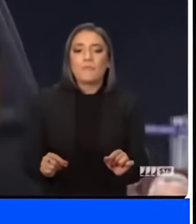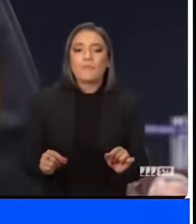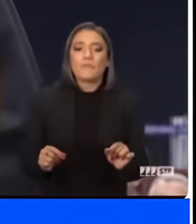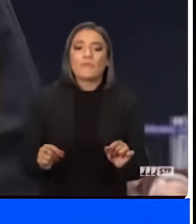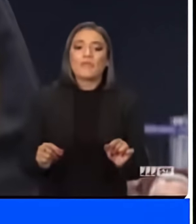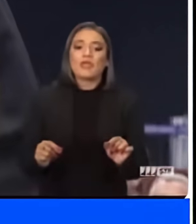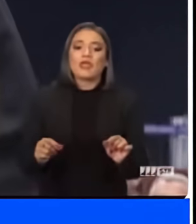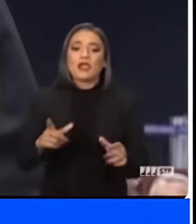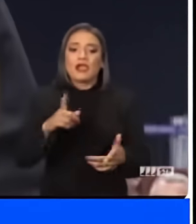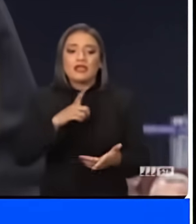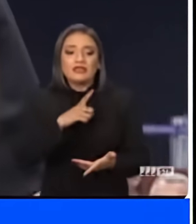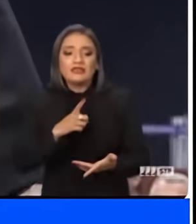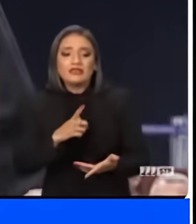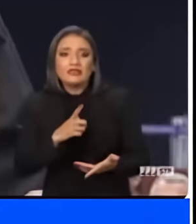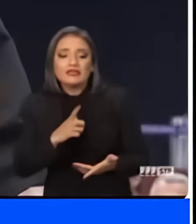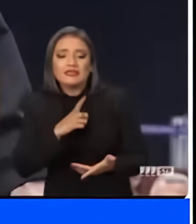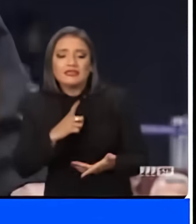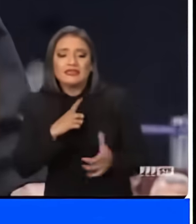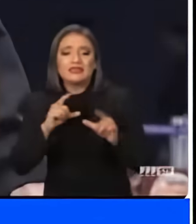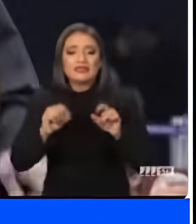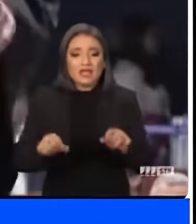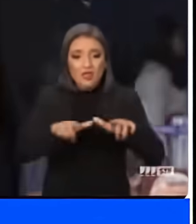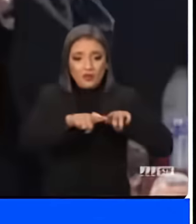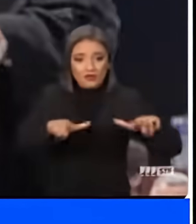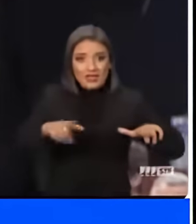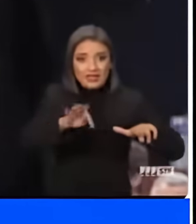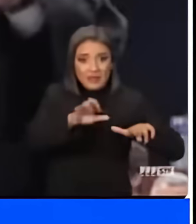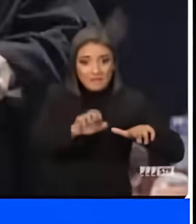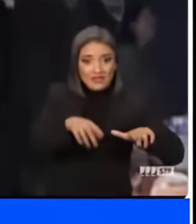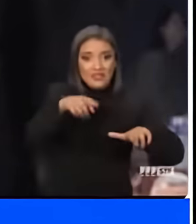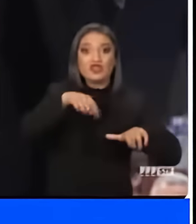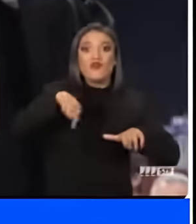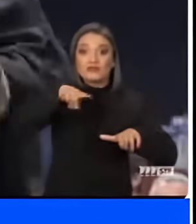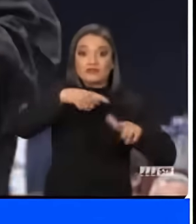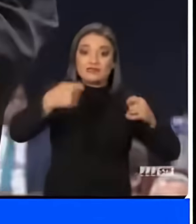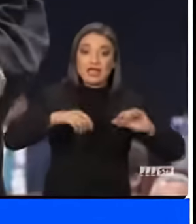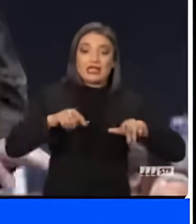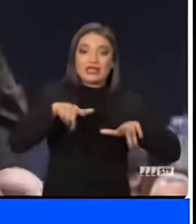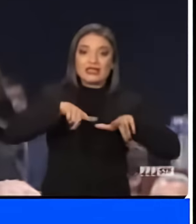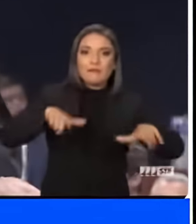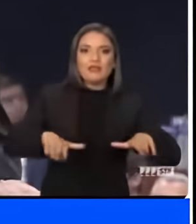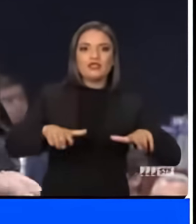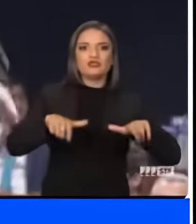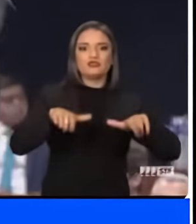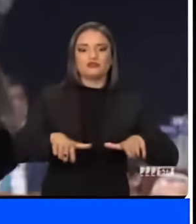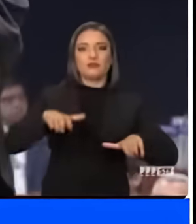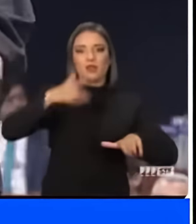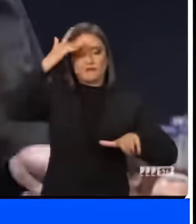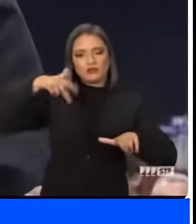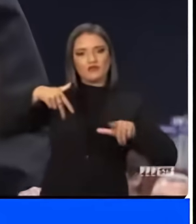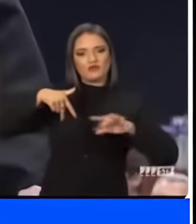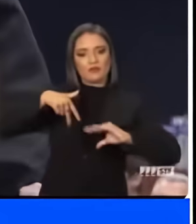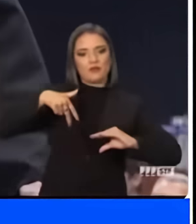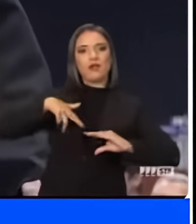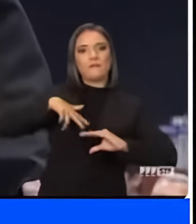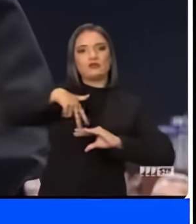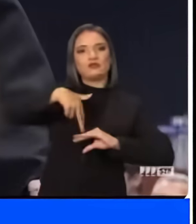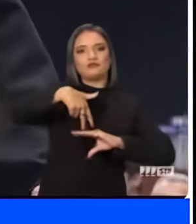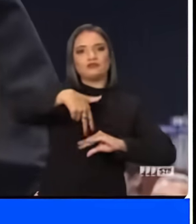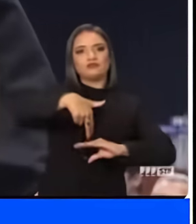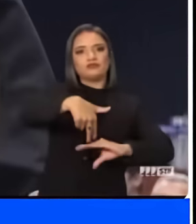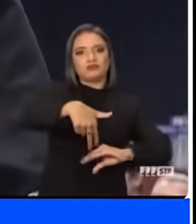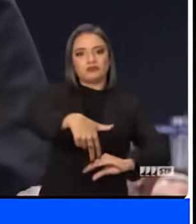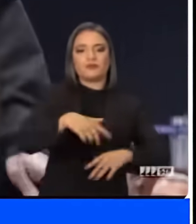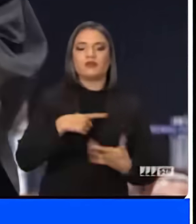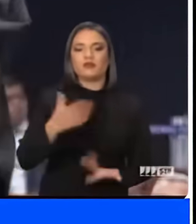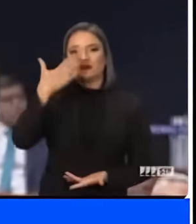alfombras e rosmios, tapetes, meus filhos, vocês têm que ser tapetes. E essa sabedoria foi compartilhada pela